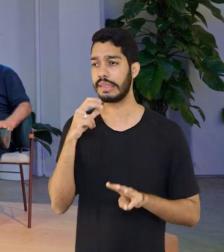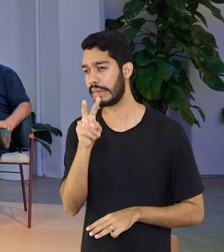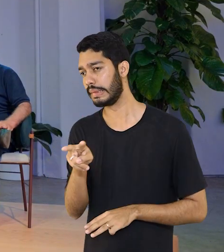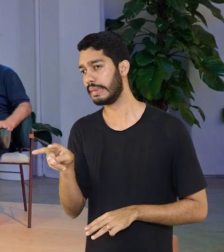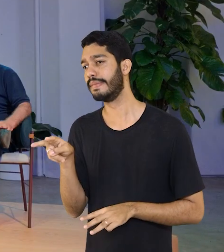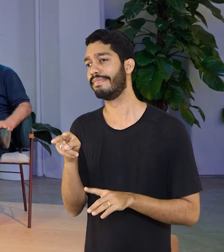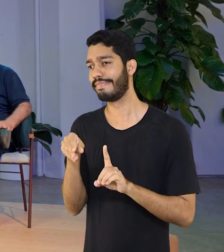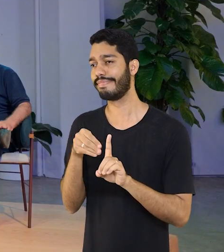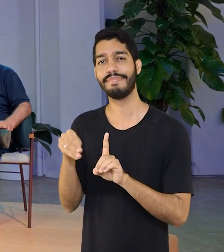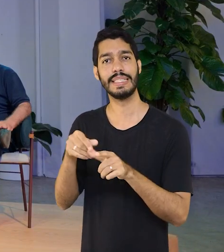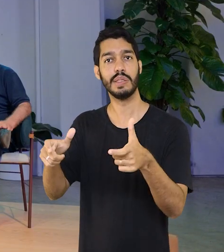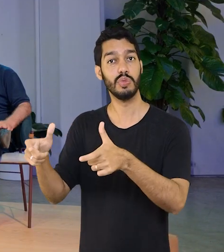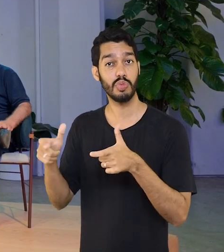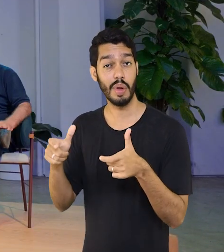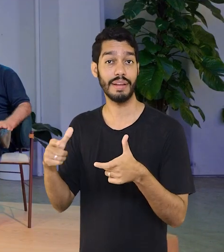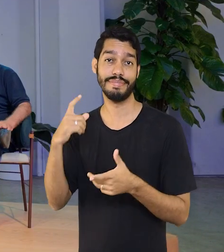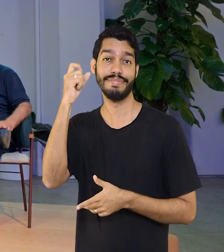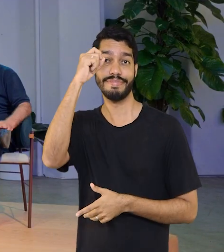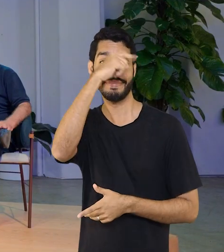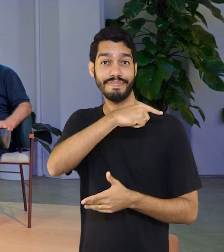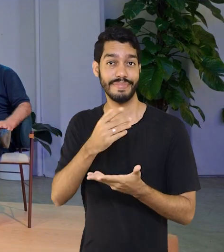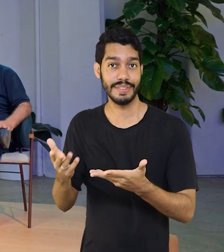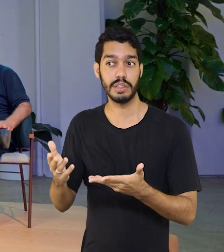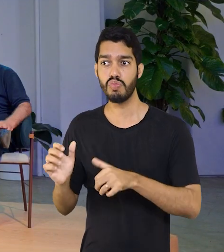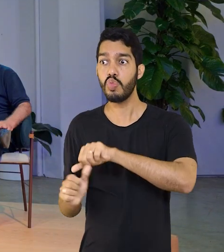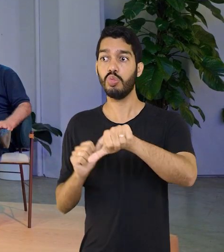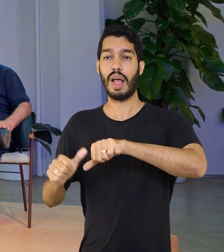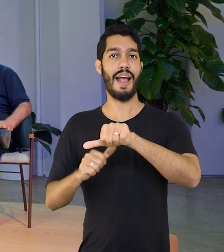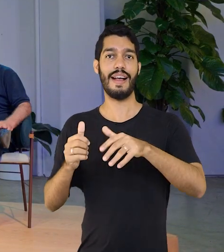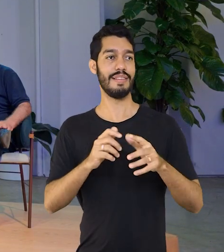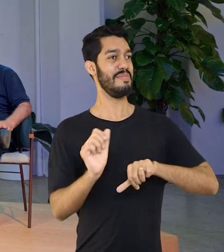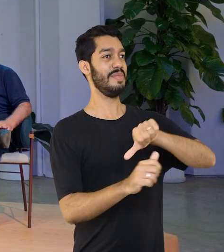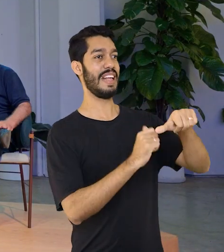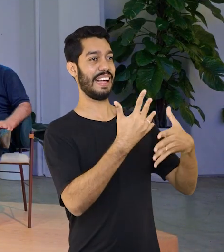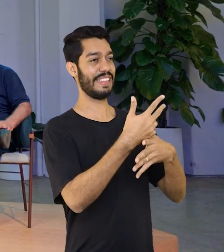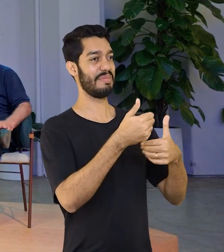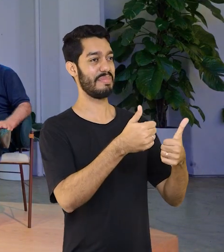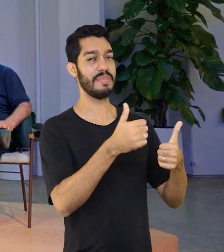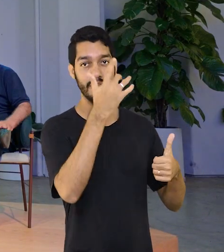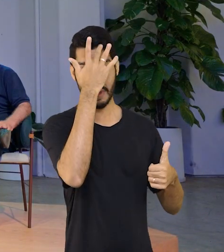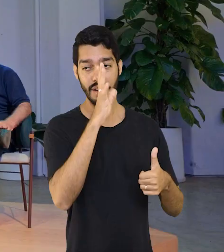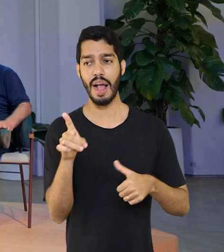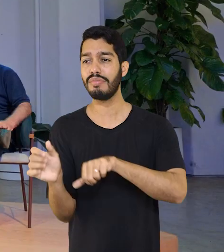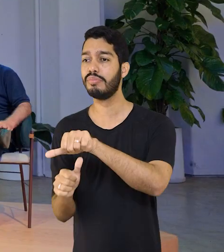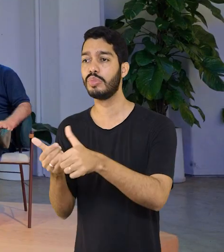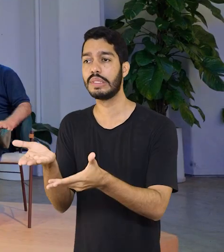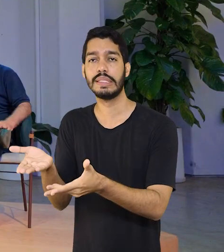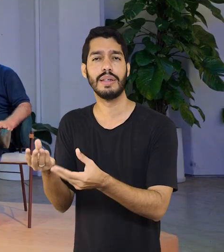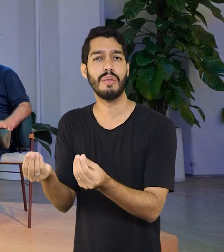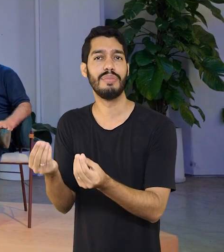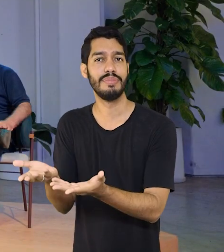a infraestrutura desses locais é precária para receber essas mudanças e tudo isso que vai chegar, que já